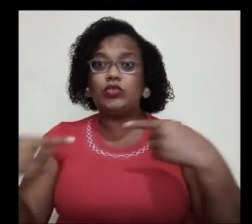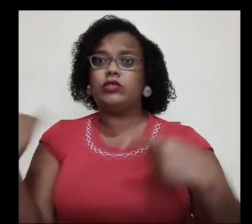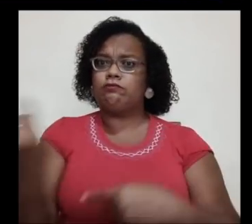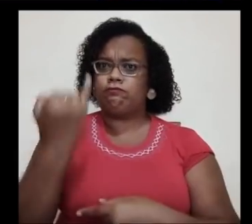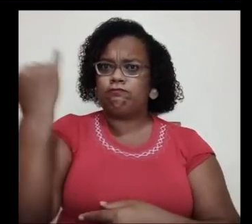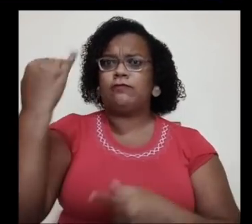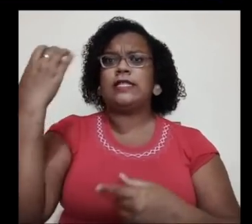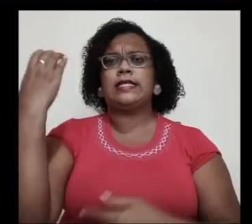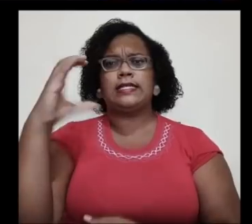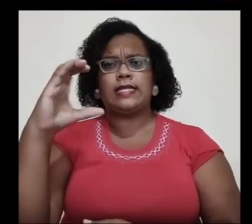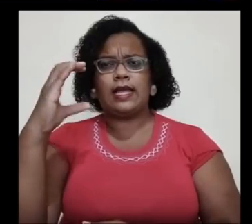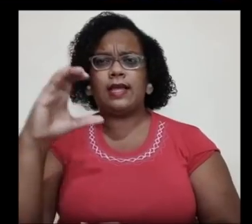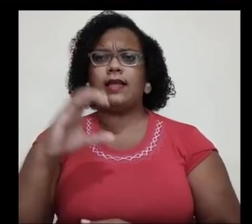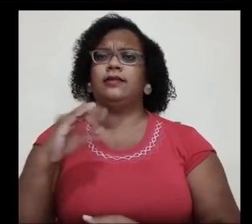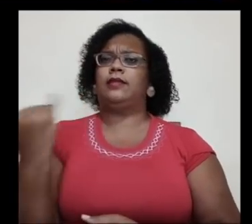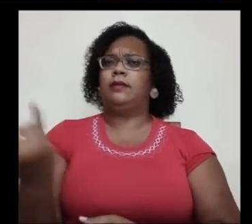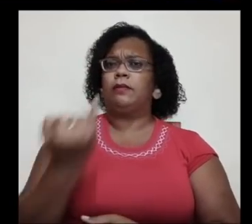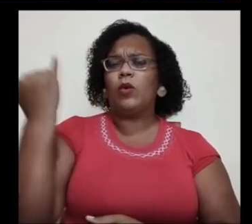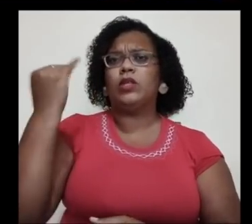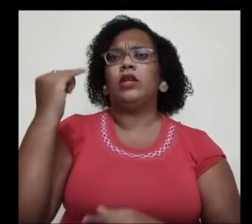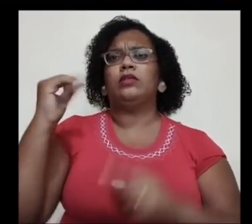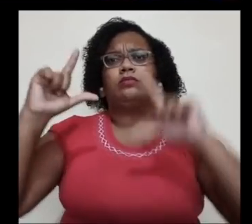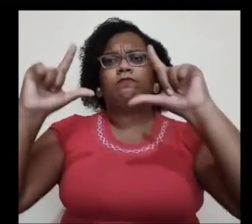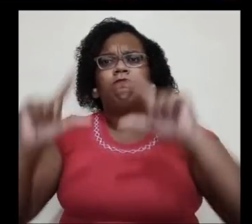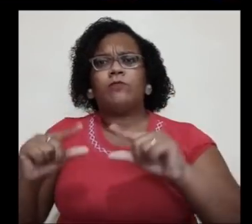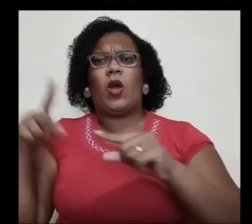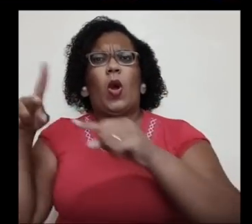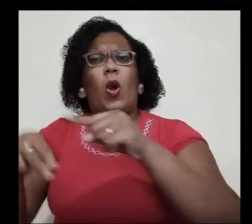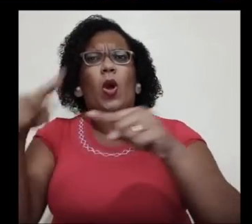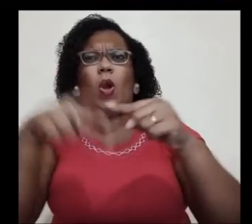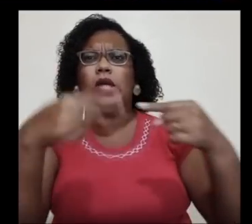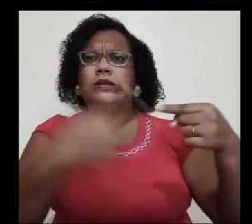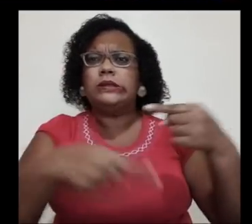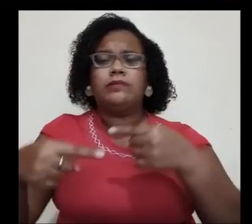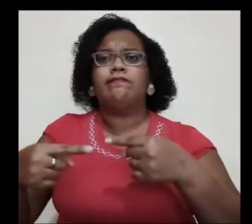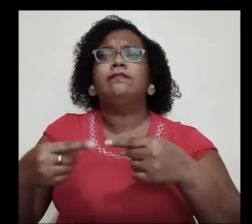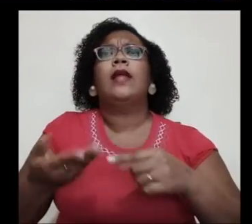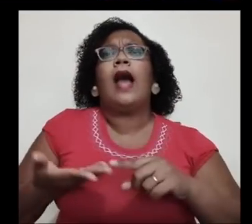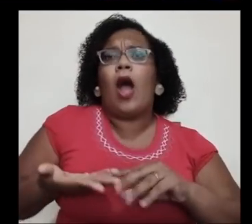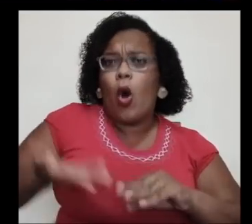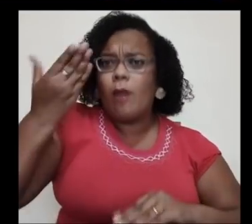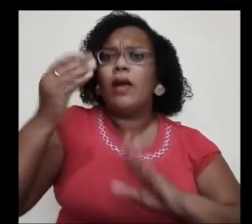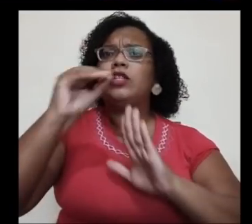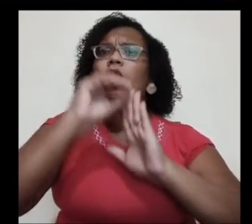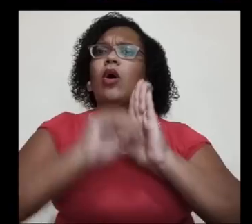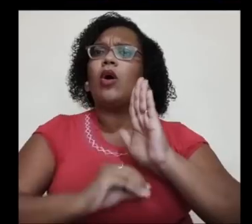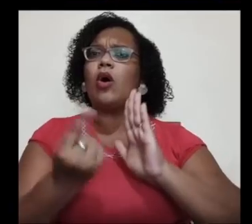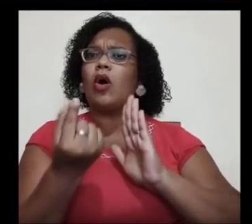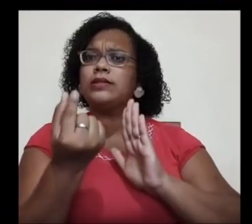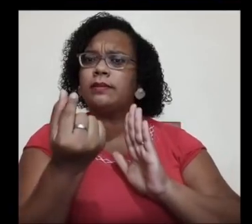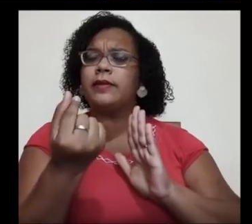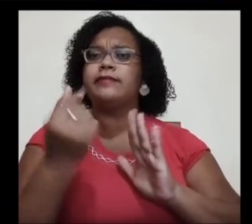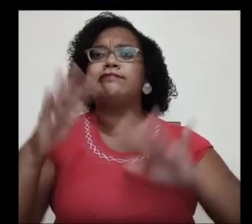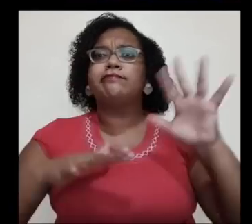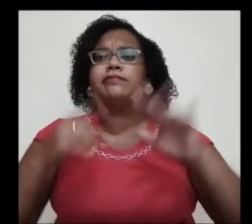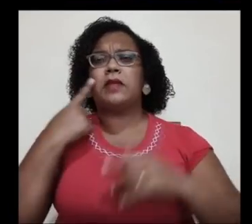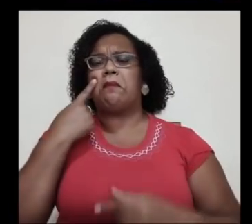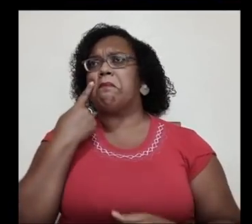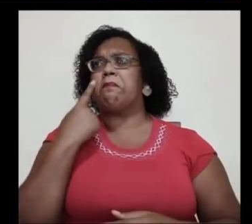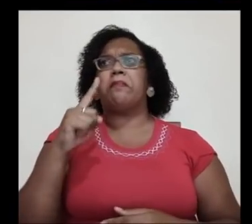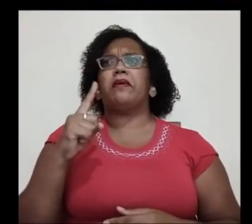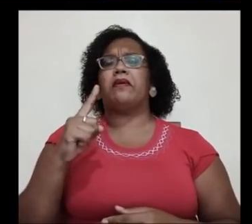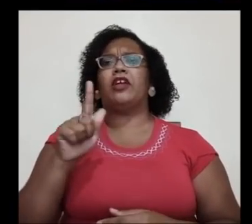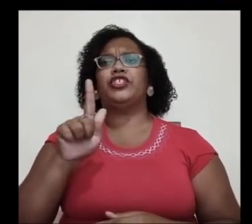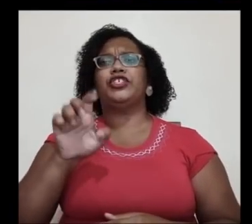e muitas vezes a gente se depara com gestores e parlamentares que têm uma percepção incorreta de que a ciência